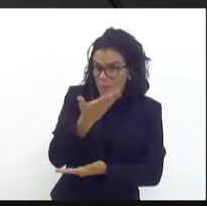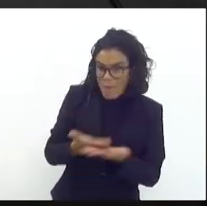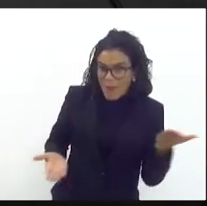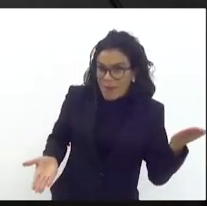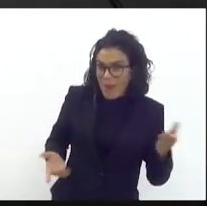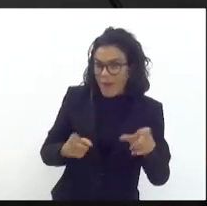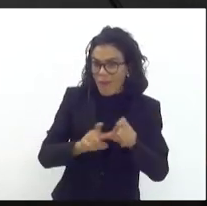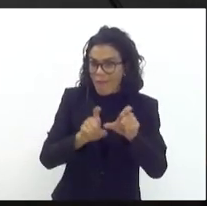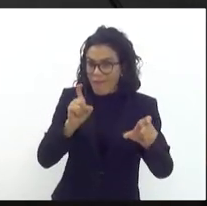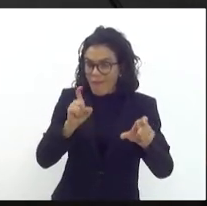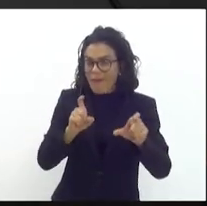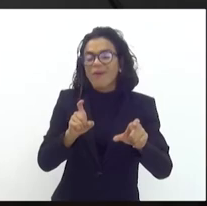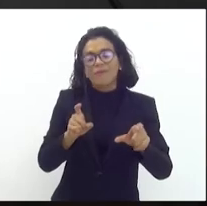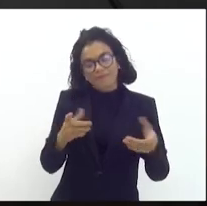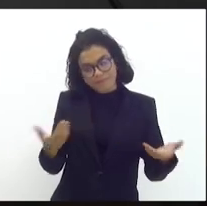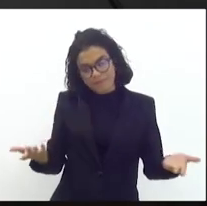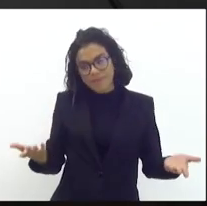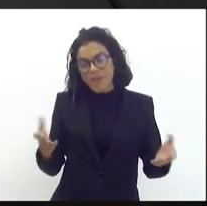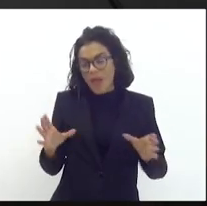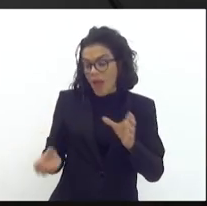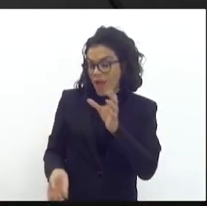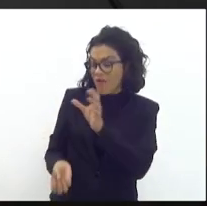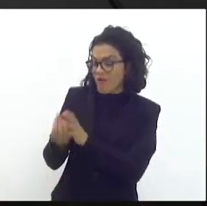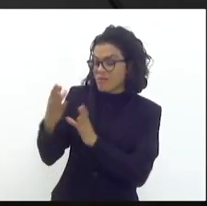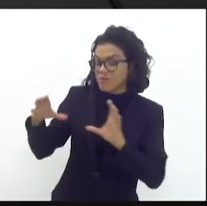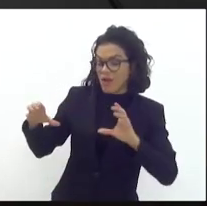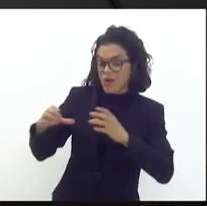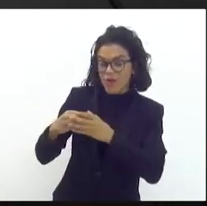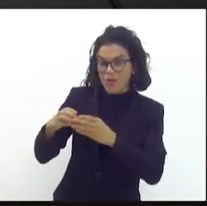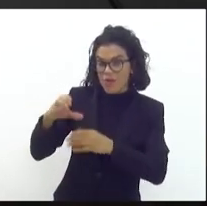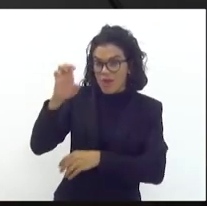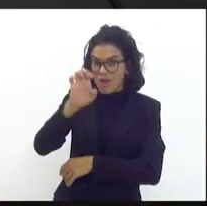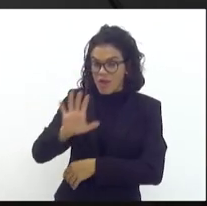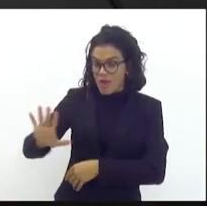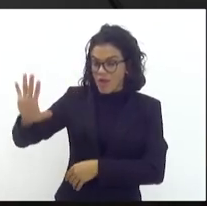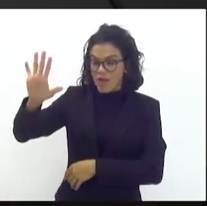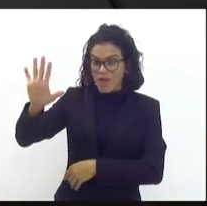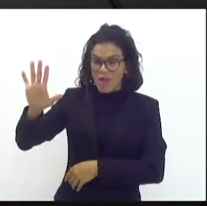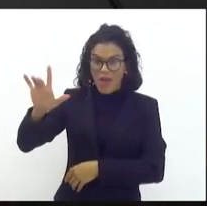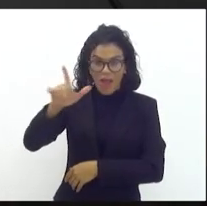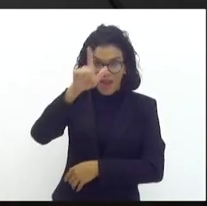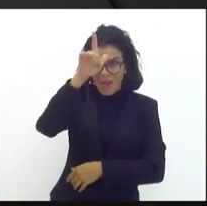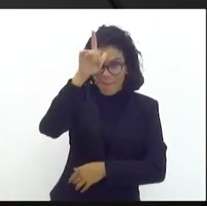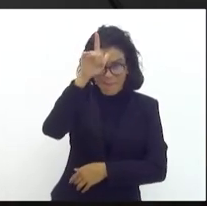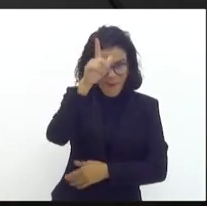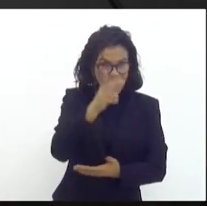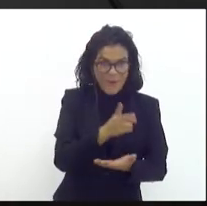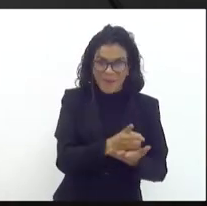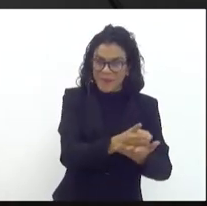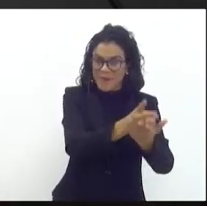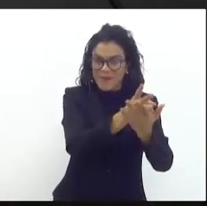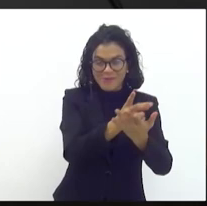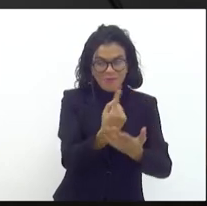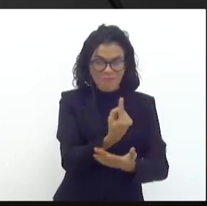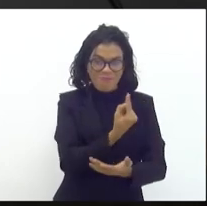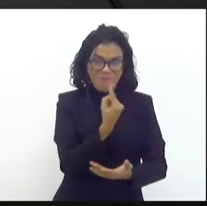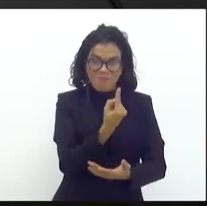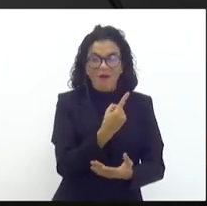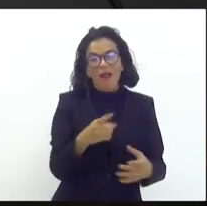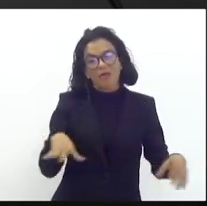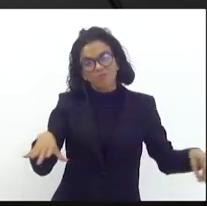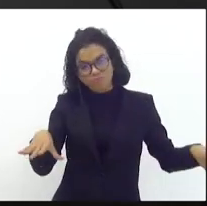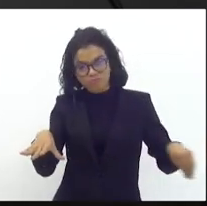que com a formação da Comunidade Europeia não se perdeu autonomia e o conceito que eu achei interessante